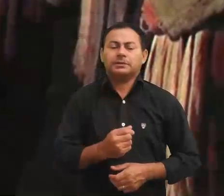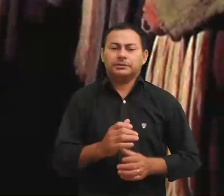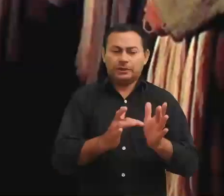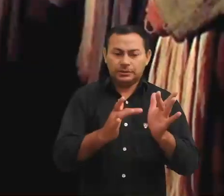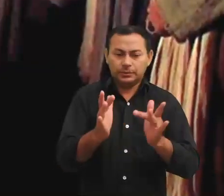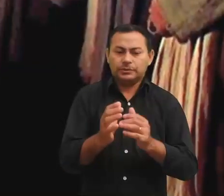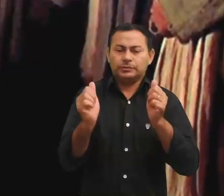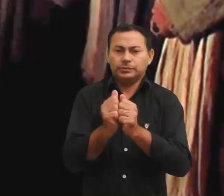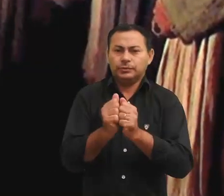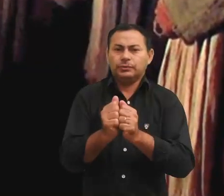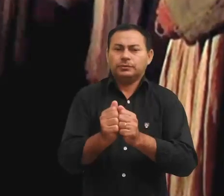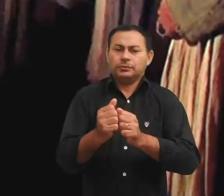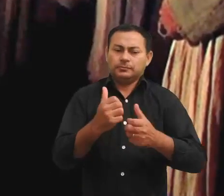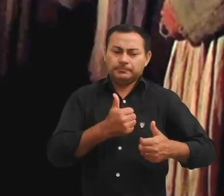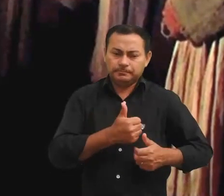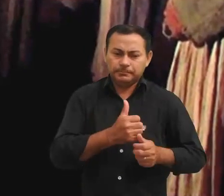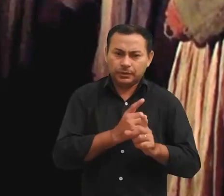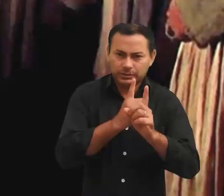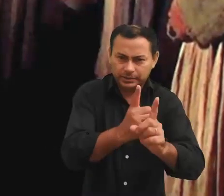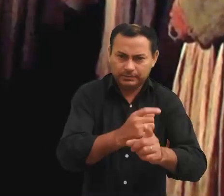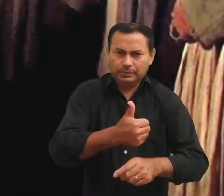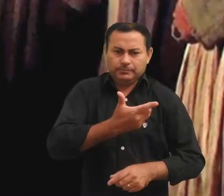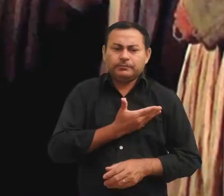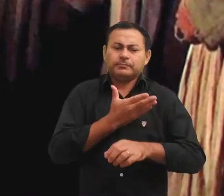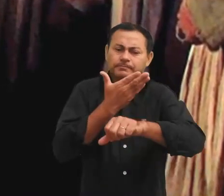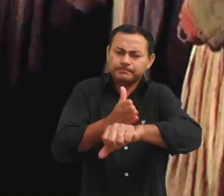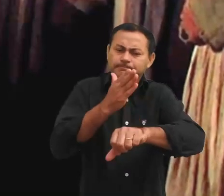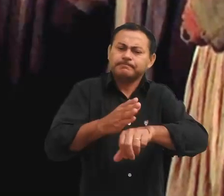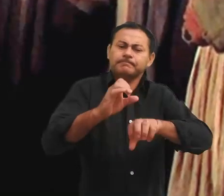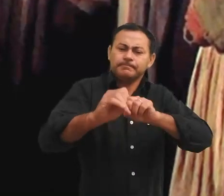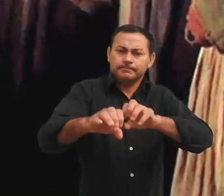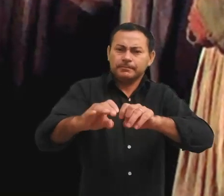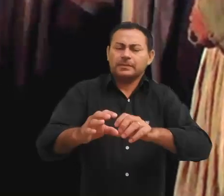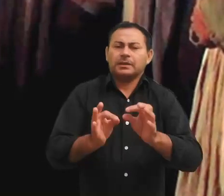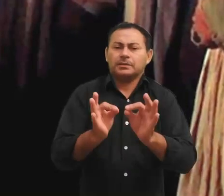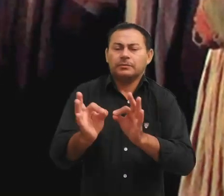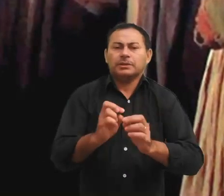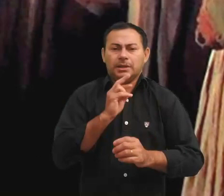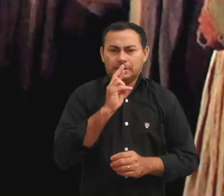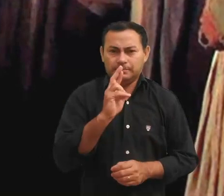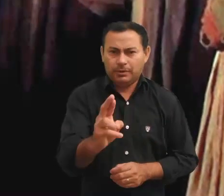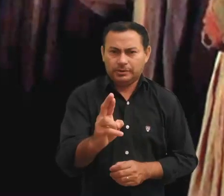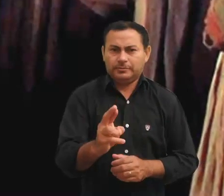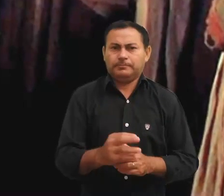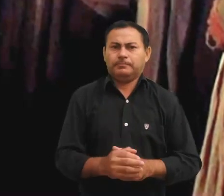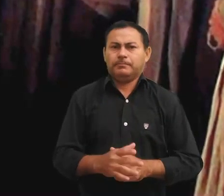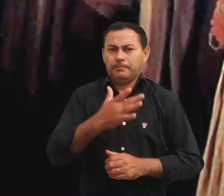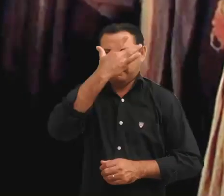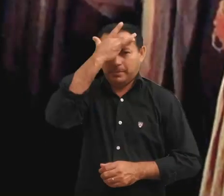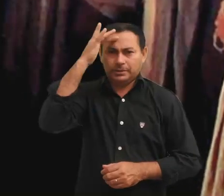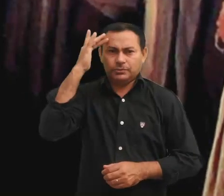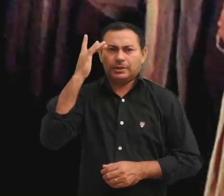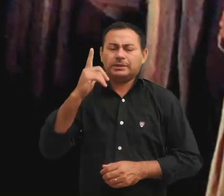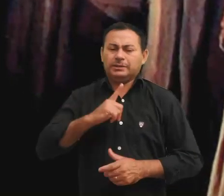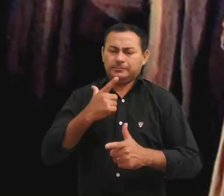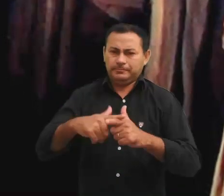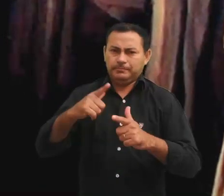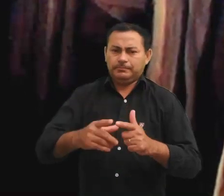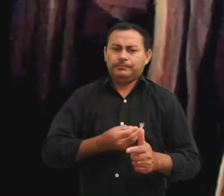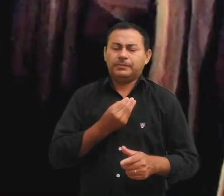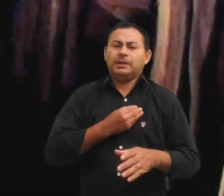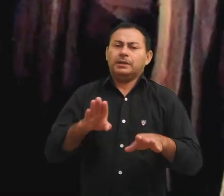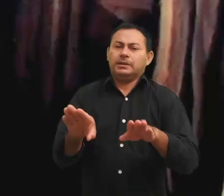homens. Ele, os discípulos, e os treinou então para que fossem sua solução e resposta para as